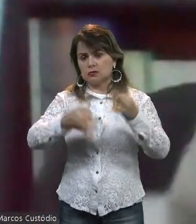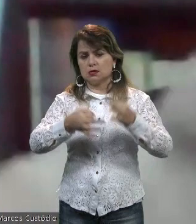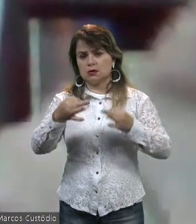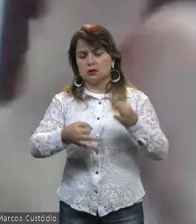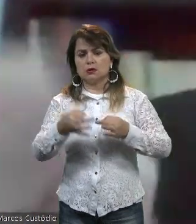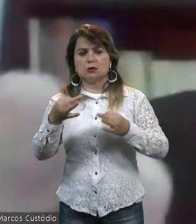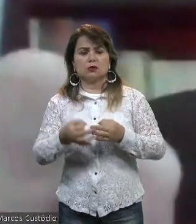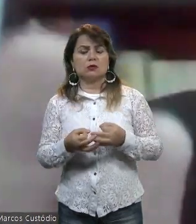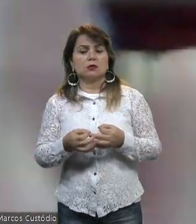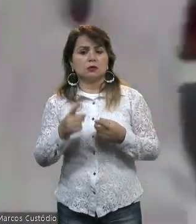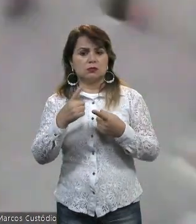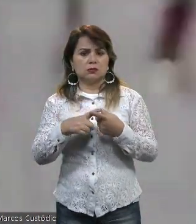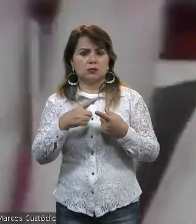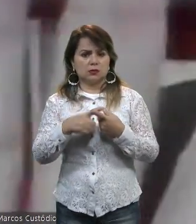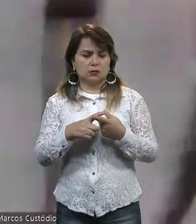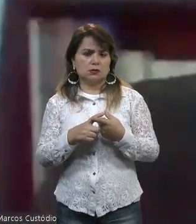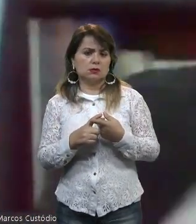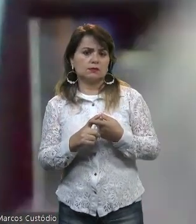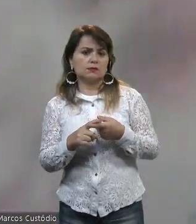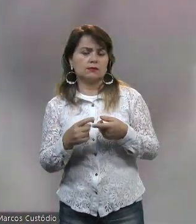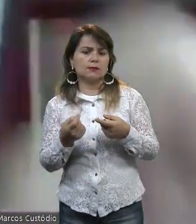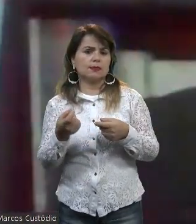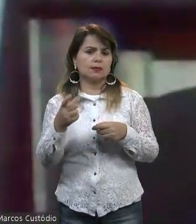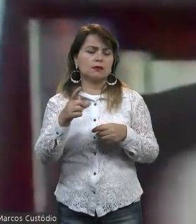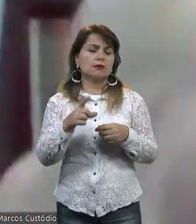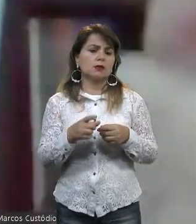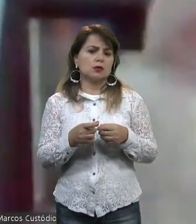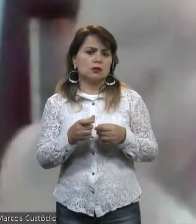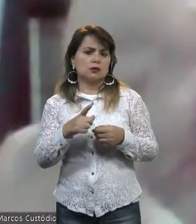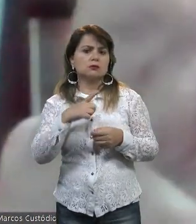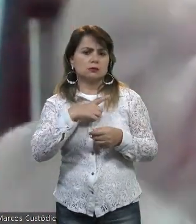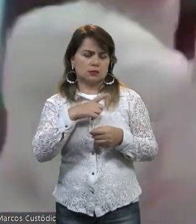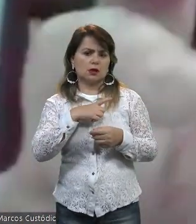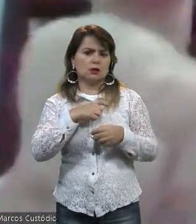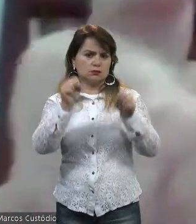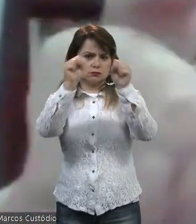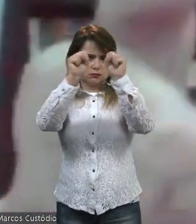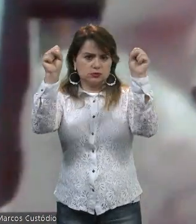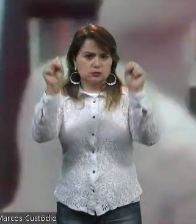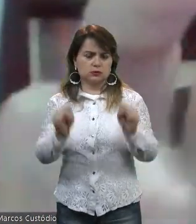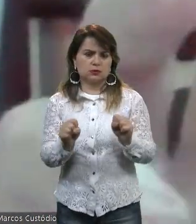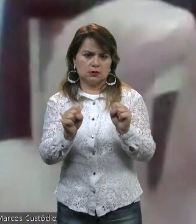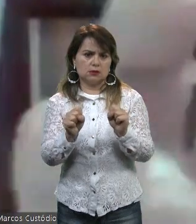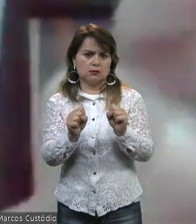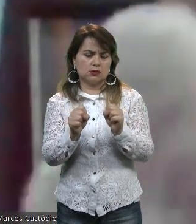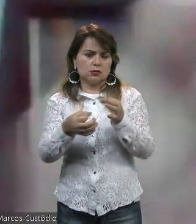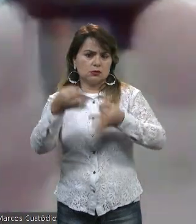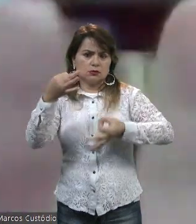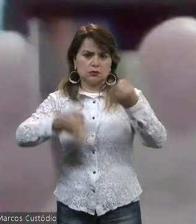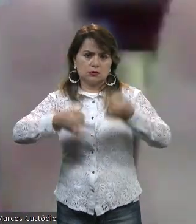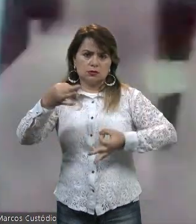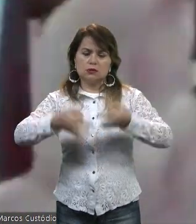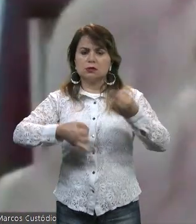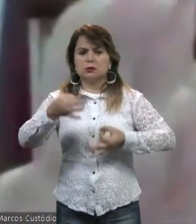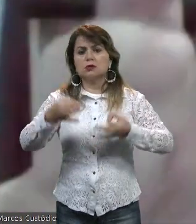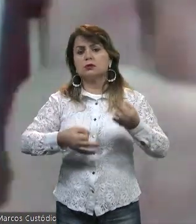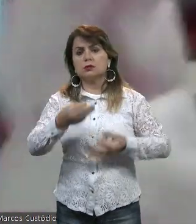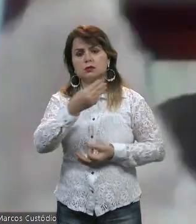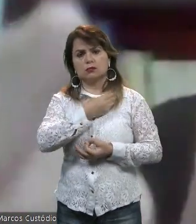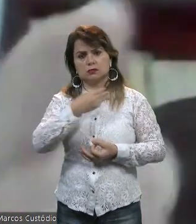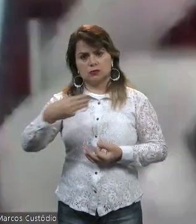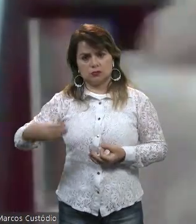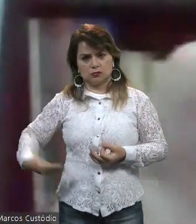rica e oportuna. Eles fazem parte da estrutura do Judiciário e a manifestação do Ministério Público é legítima, mas tem